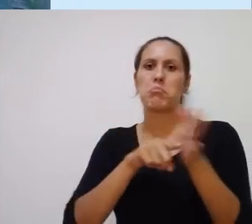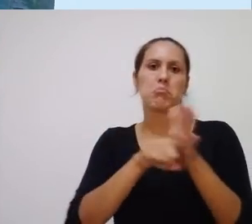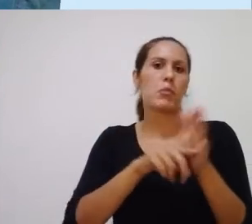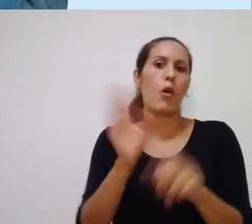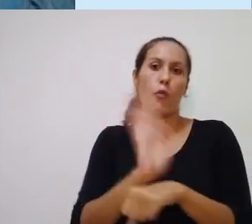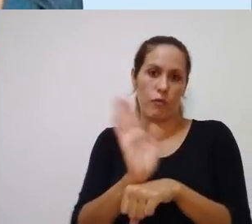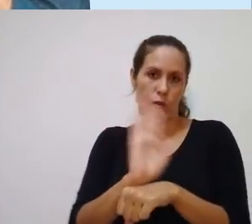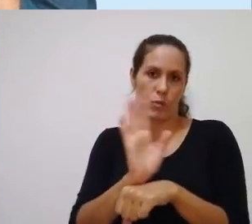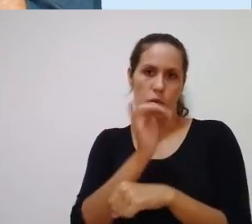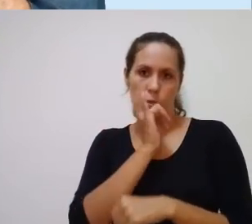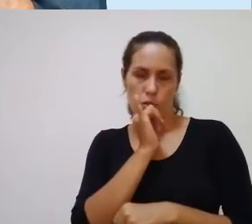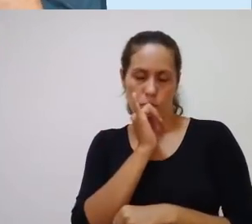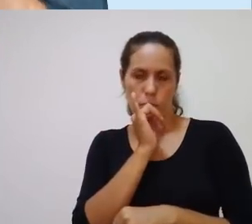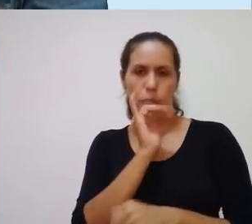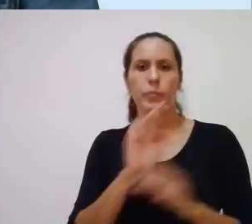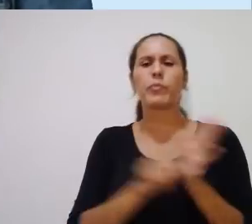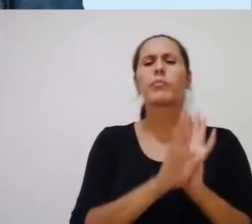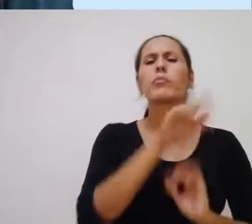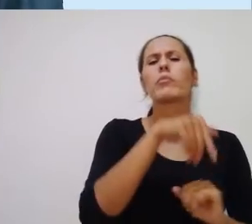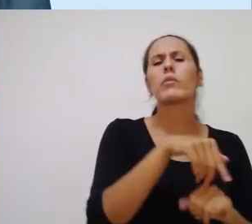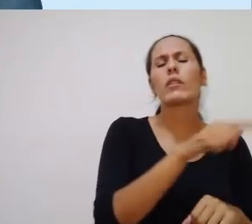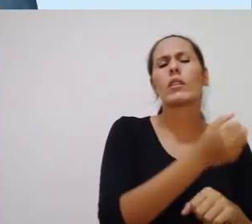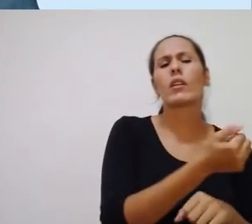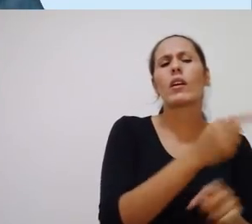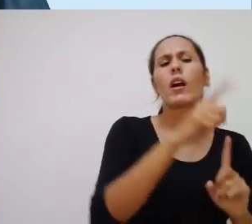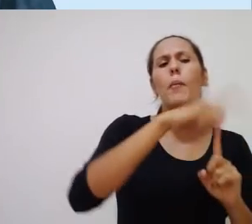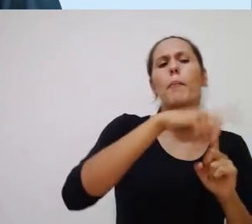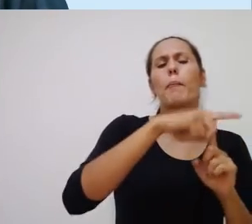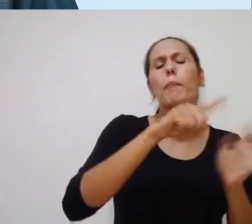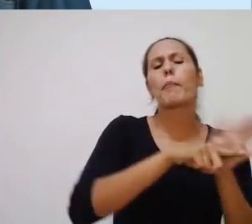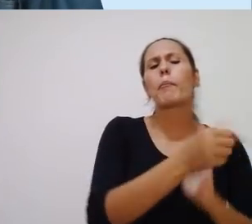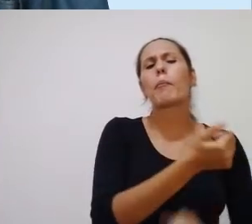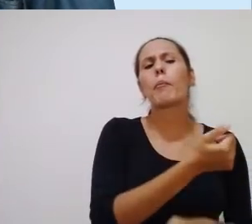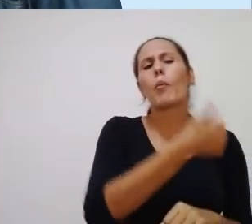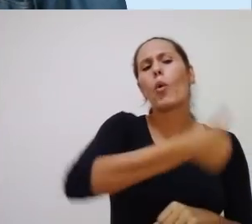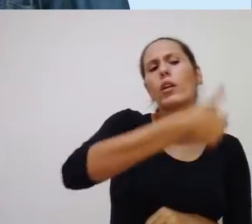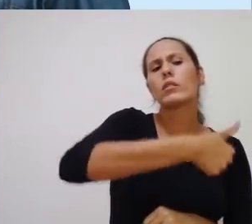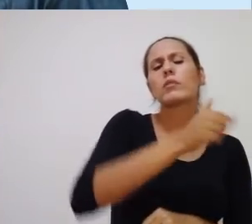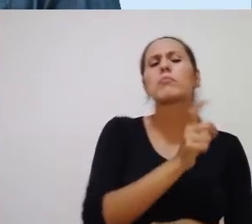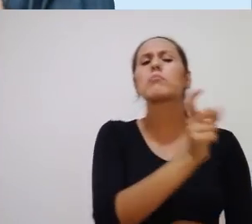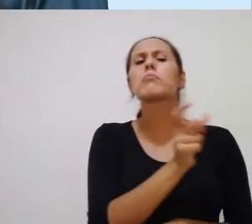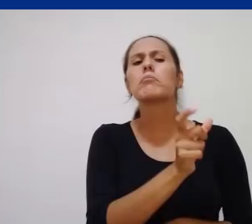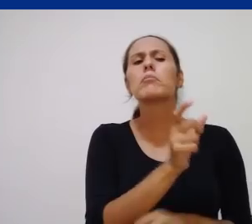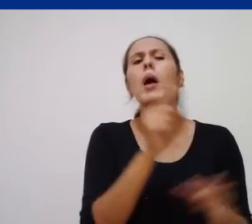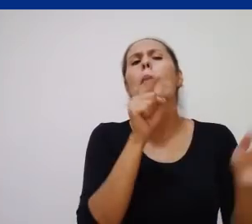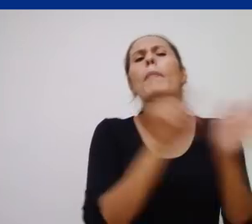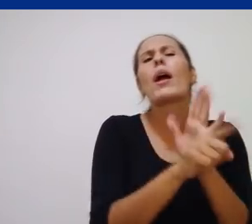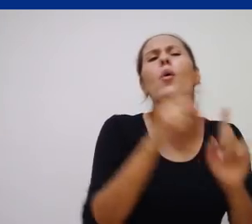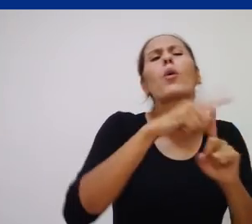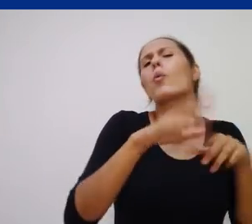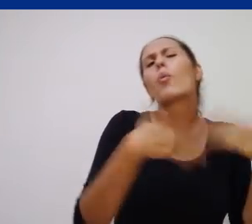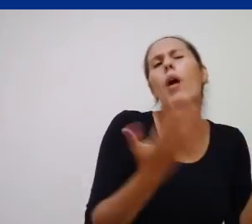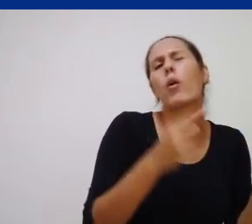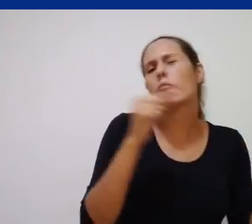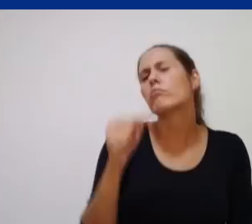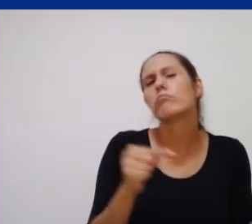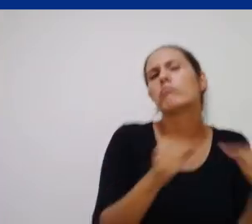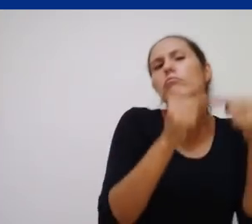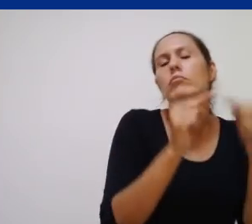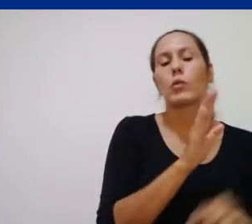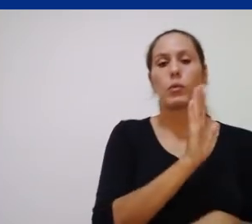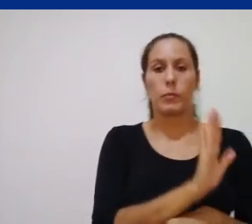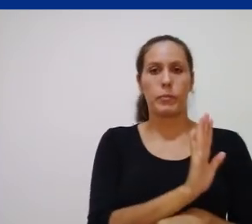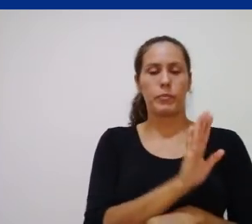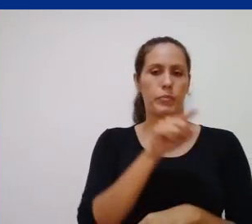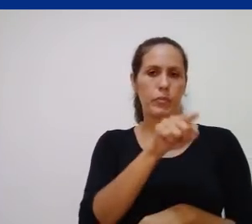pesquisa qualitativa, como que seria uma pergunta que eu faria em um possível questionário? Veja, Falto, pode ser assim: qual é seu filme